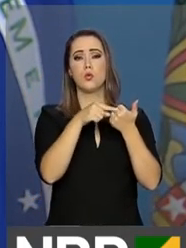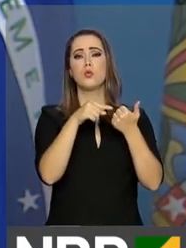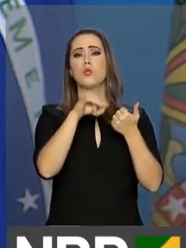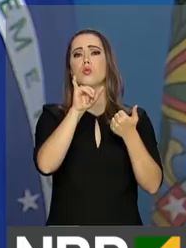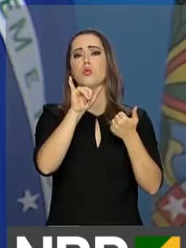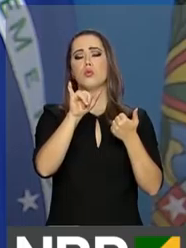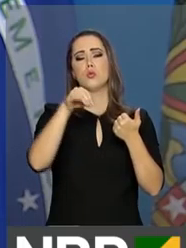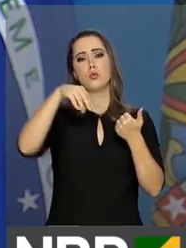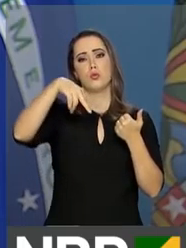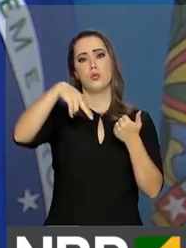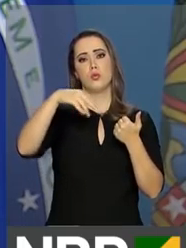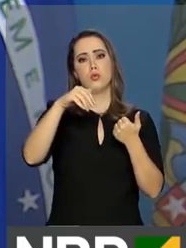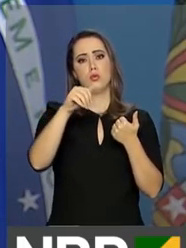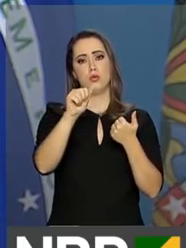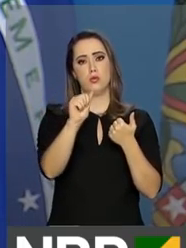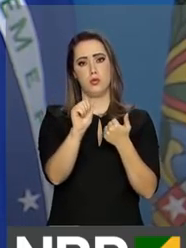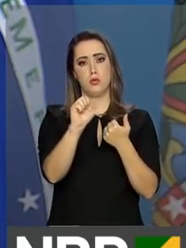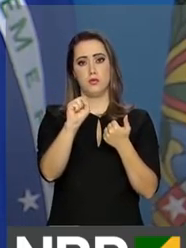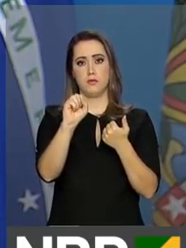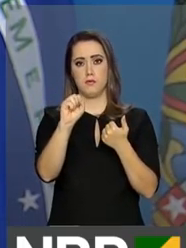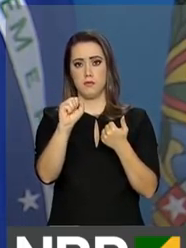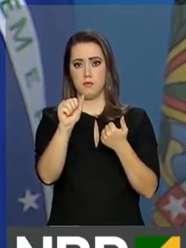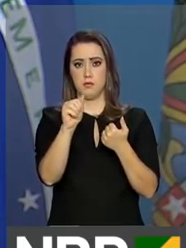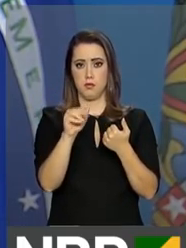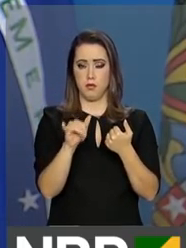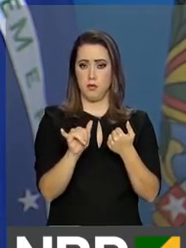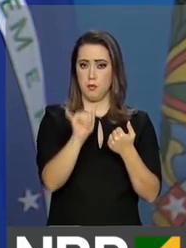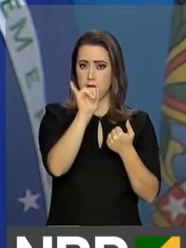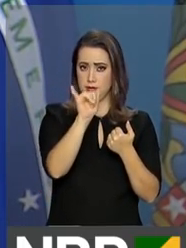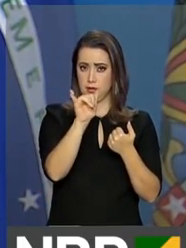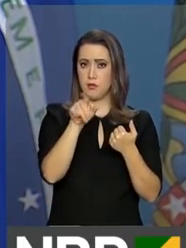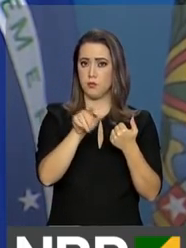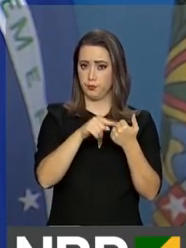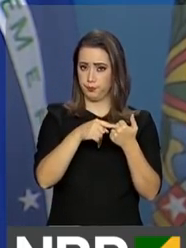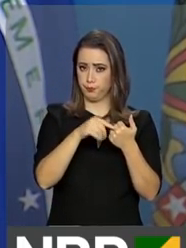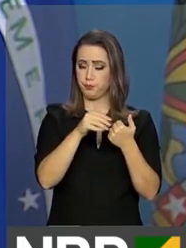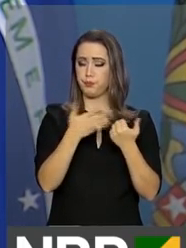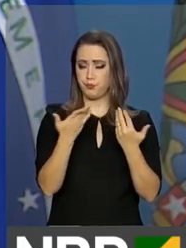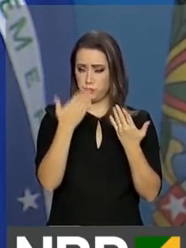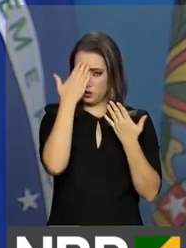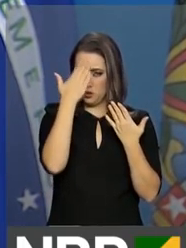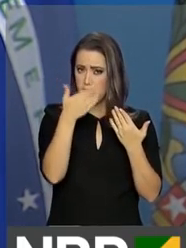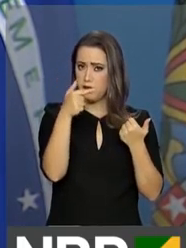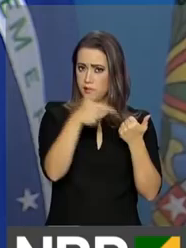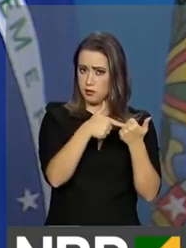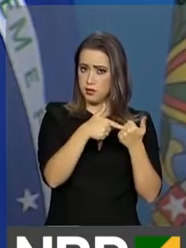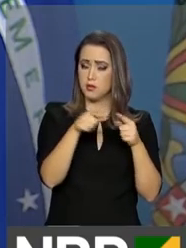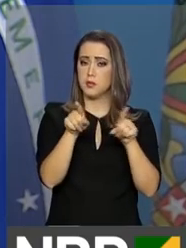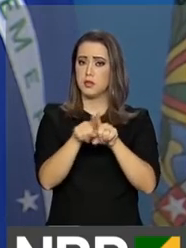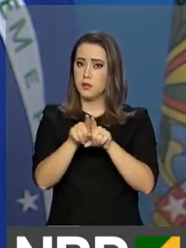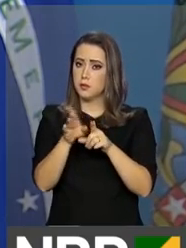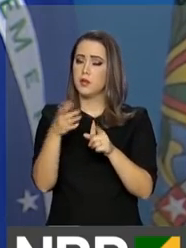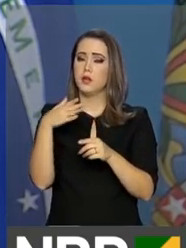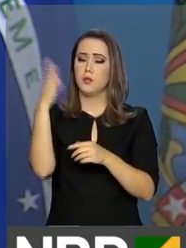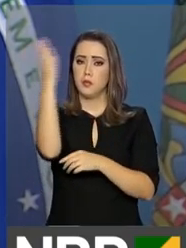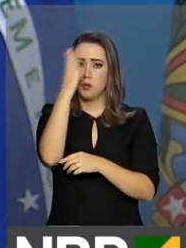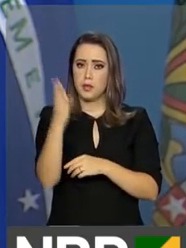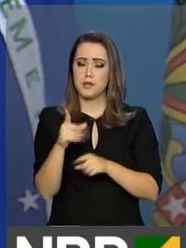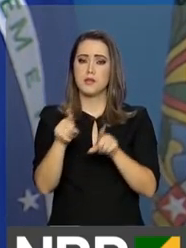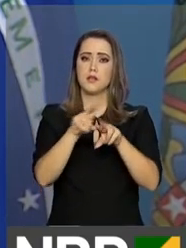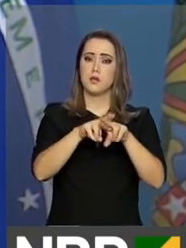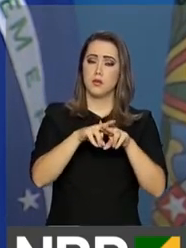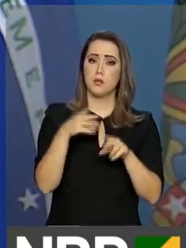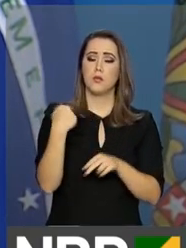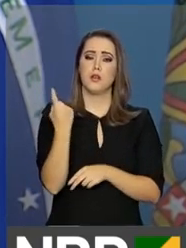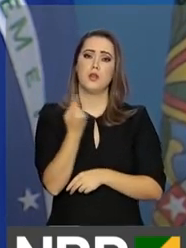apenas pelo que fez para o Brasil seguir adiante, né? Mas também pela amizade que nós